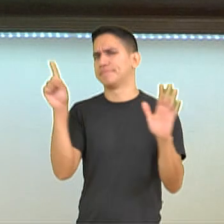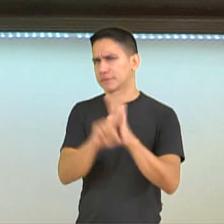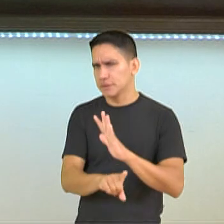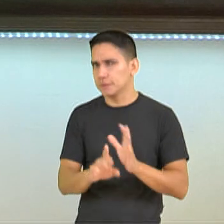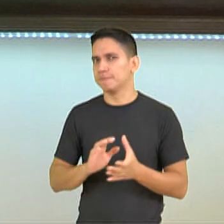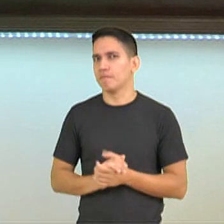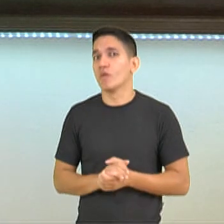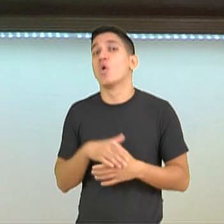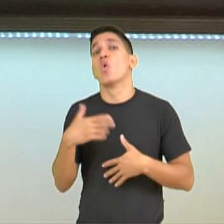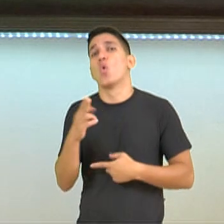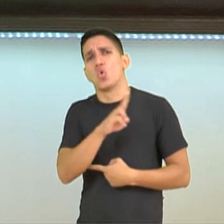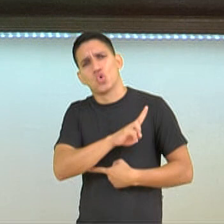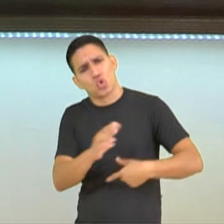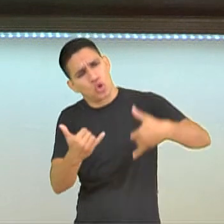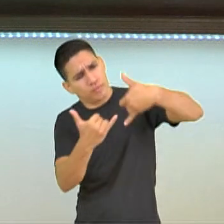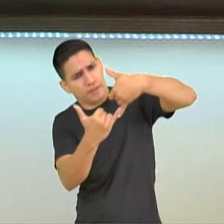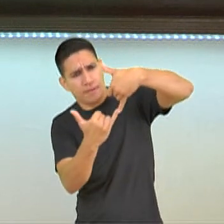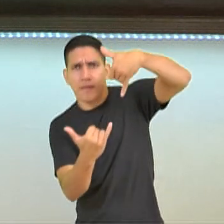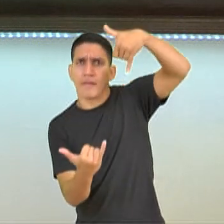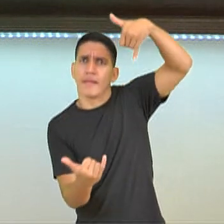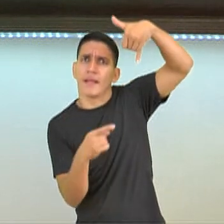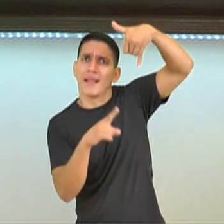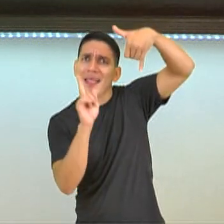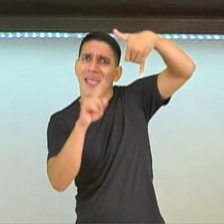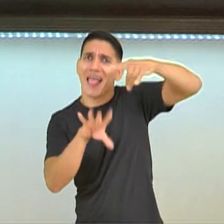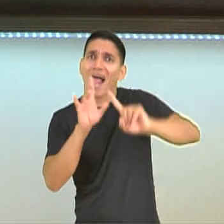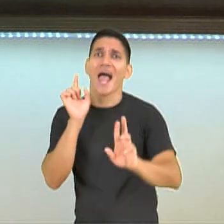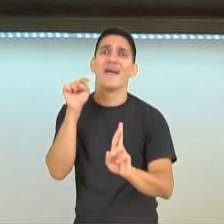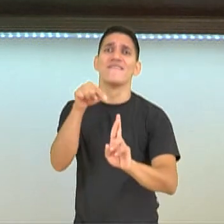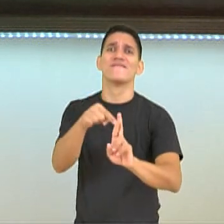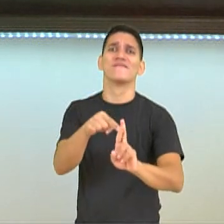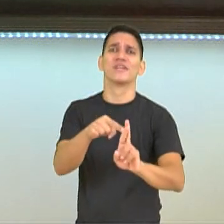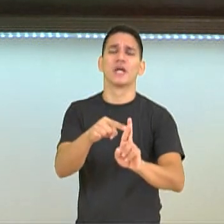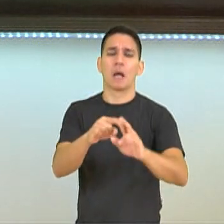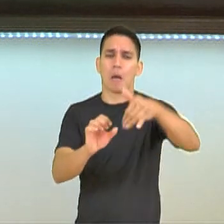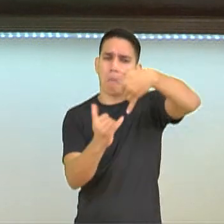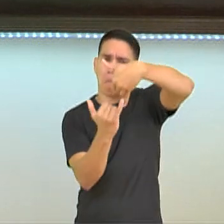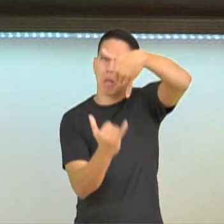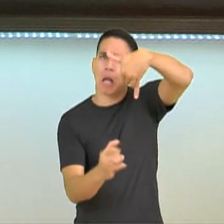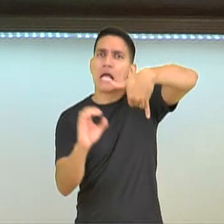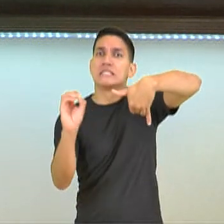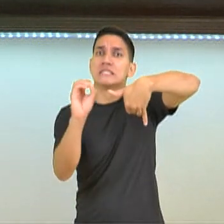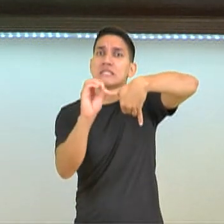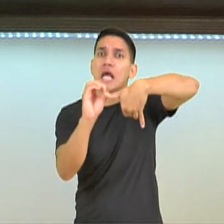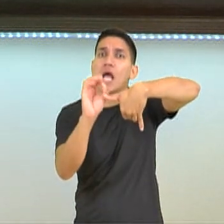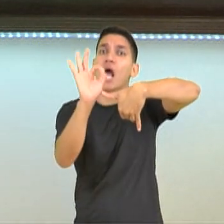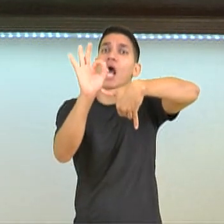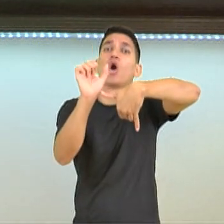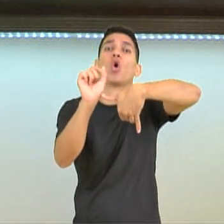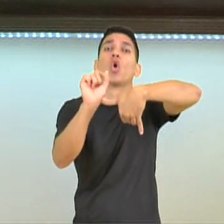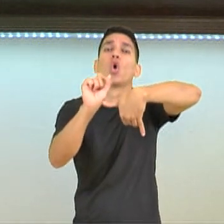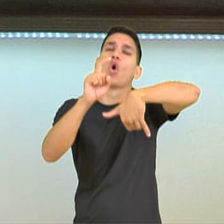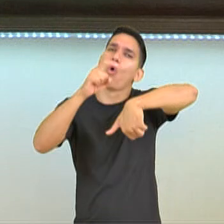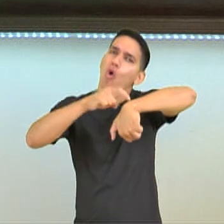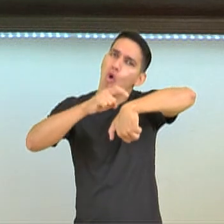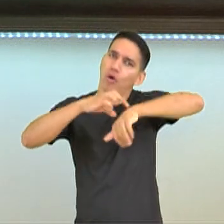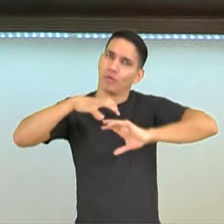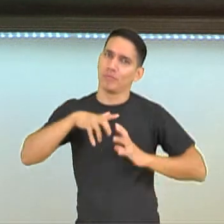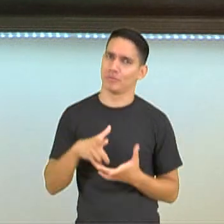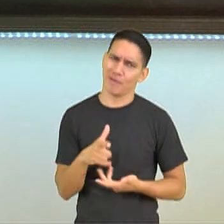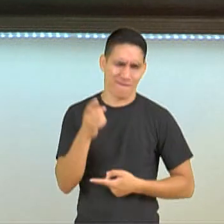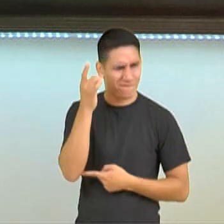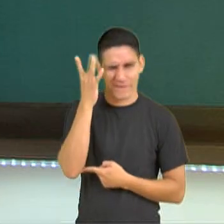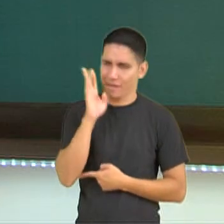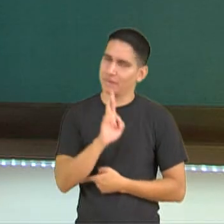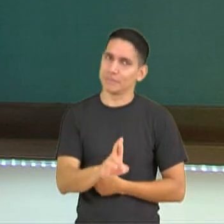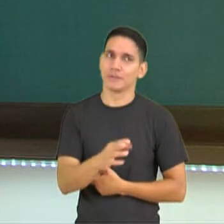Qual a linha imaginária que é a referência, que é o marco zero para a organização das horas no mundo? Bem tranquilo de responder,